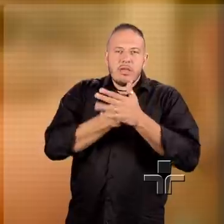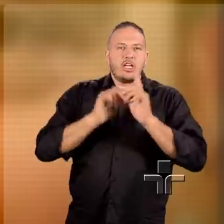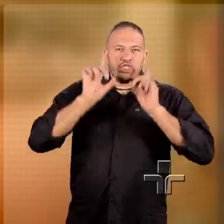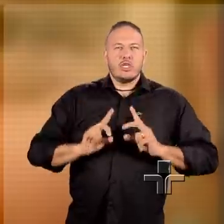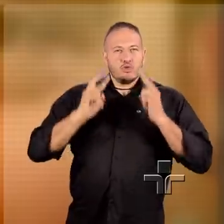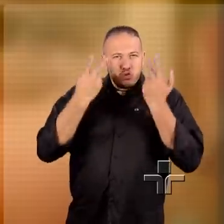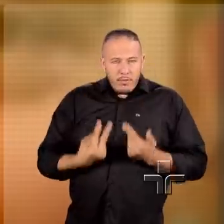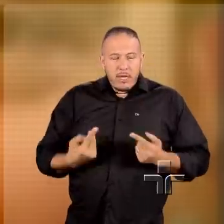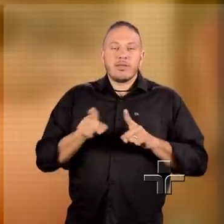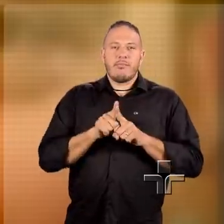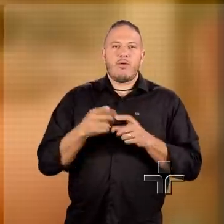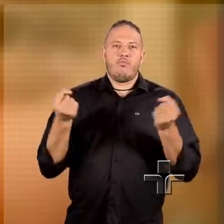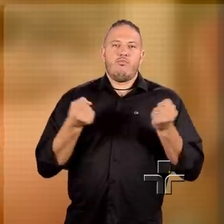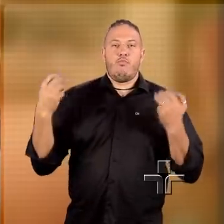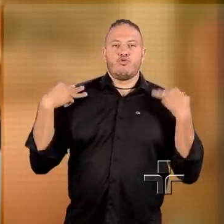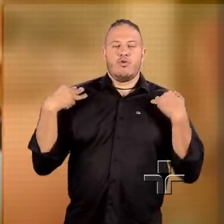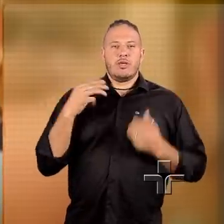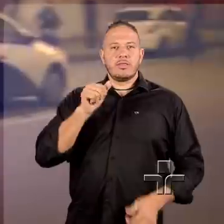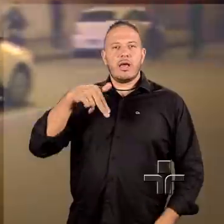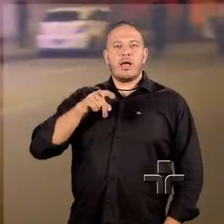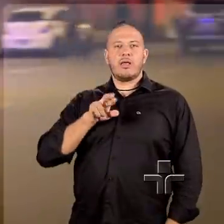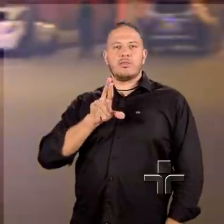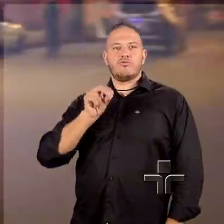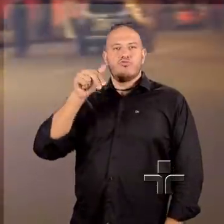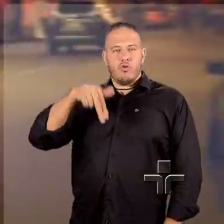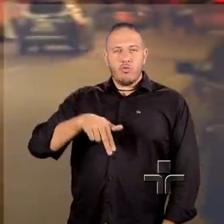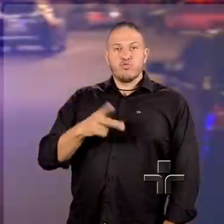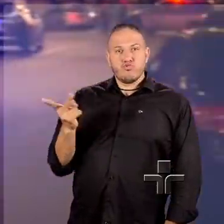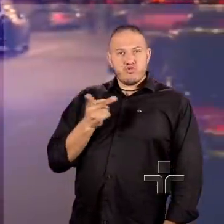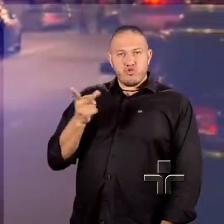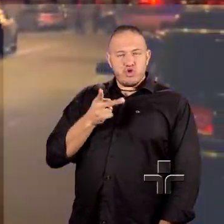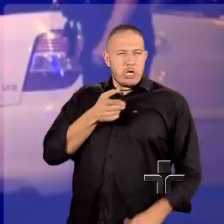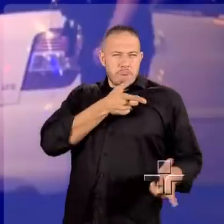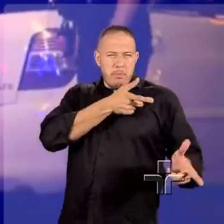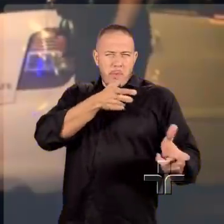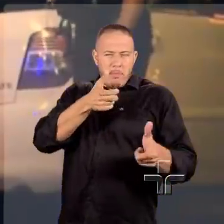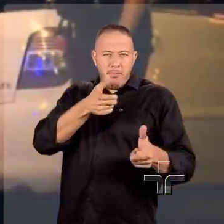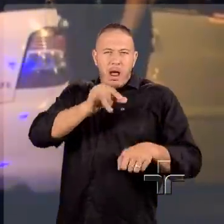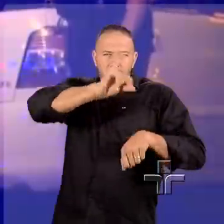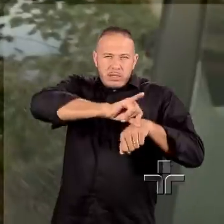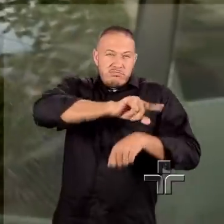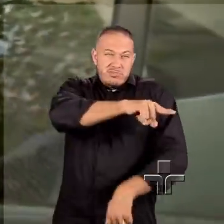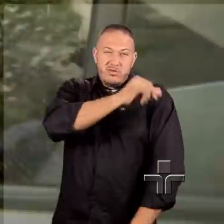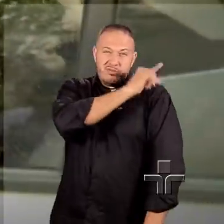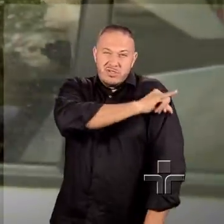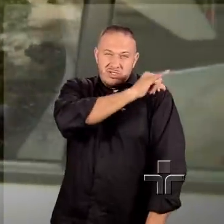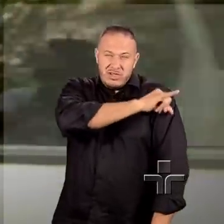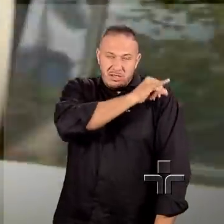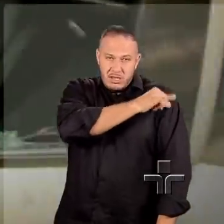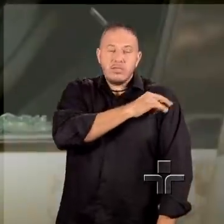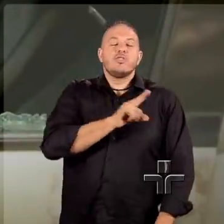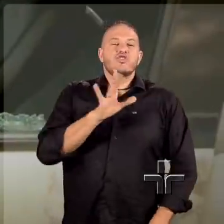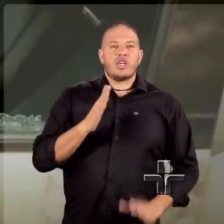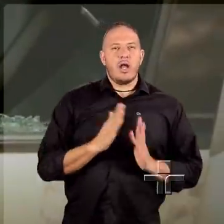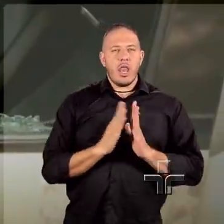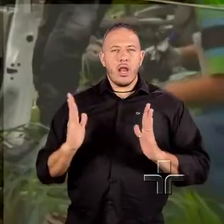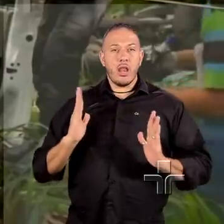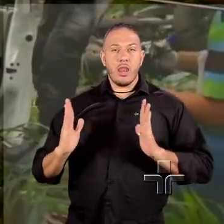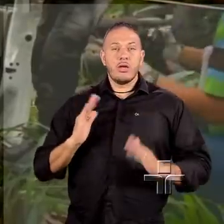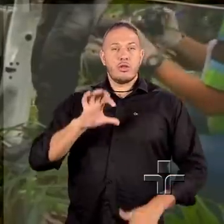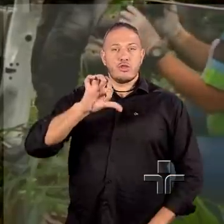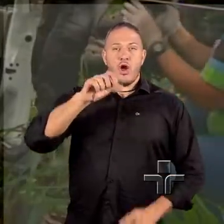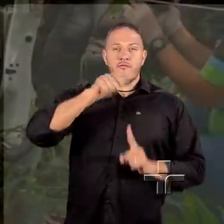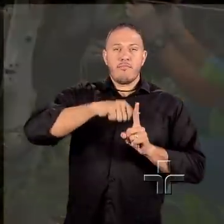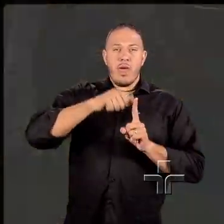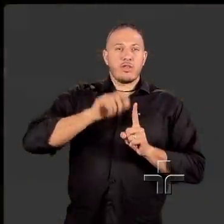e o motorista Anderson Gomes. Os dois foram assassinados na região central do Rio. O crime completa 9 meses